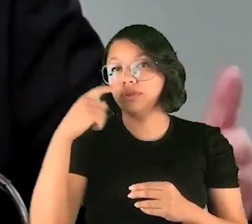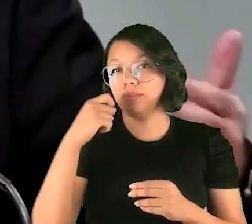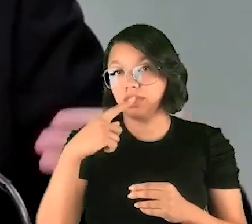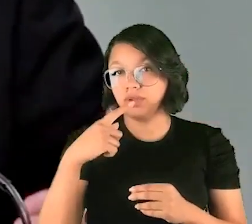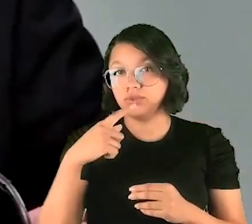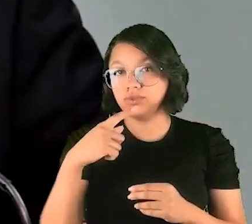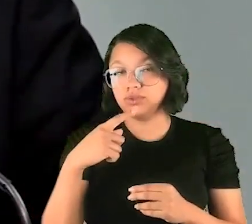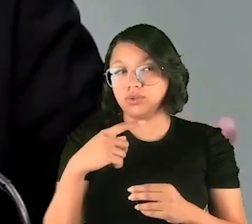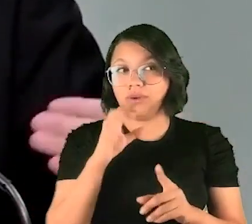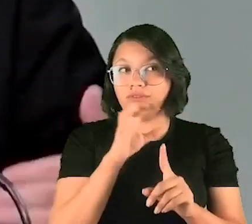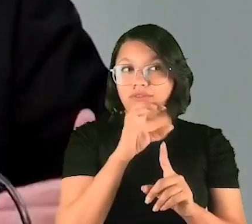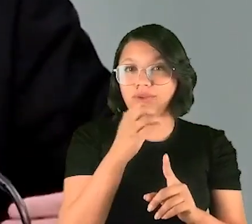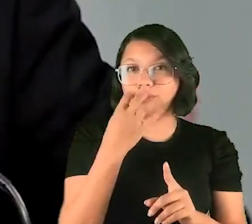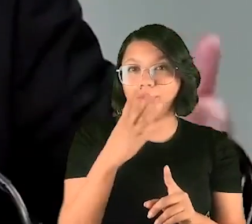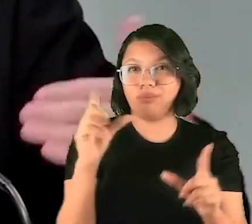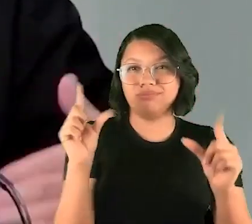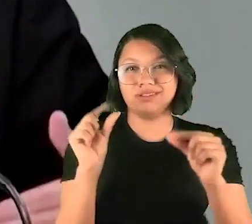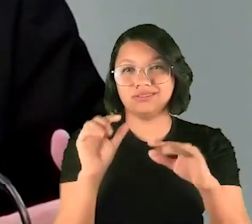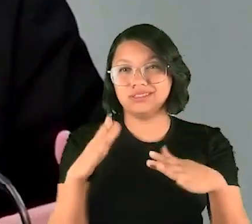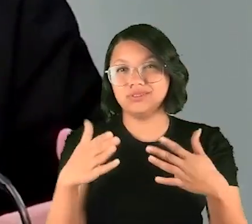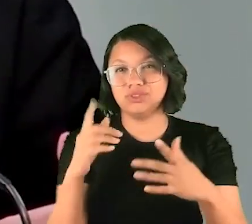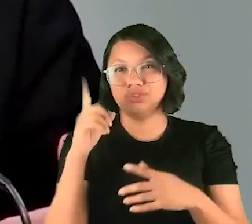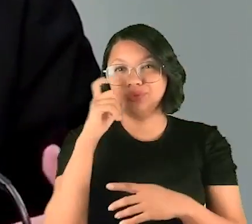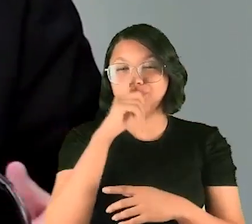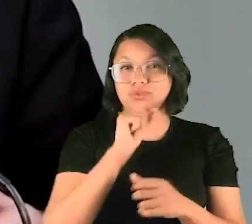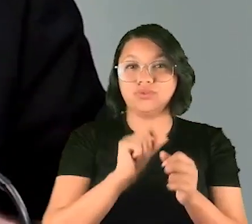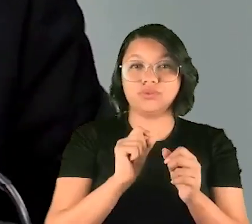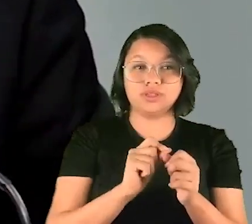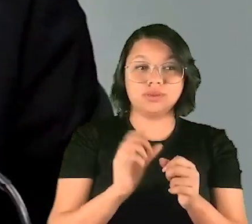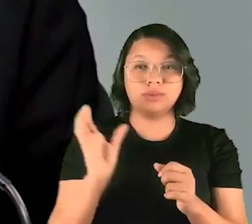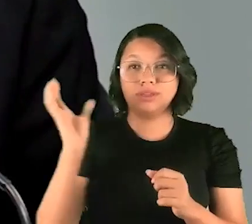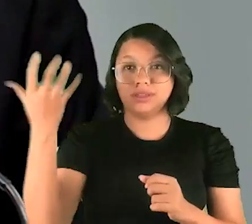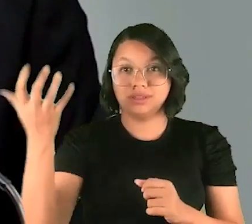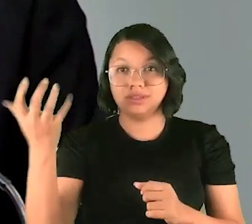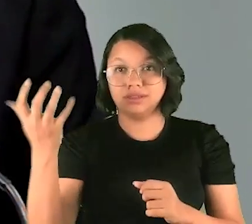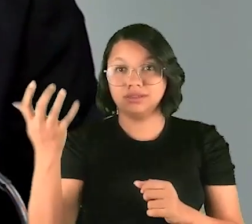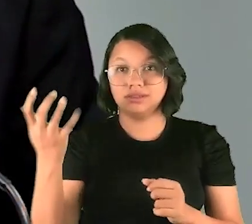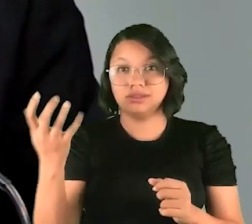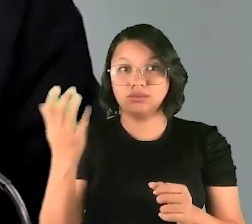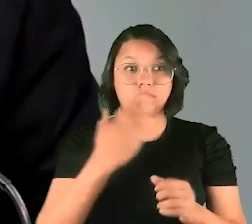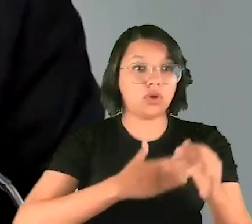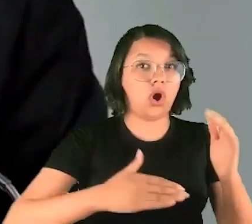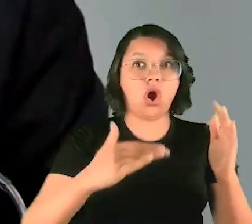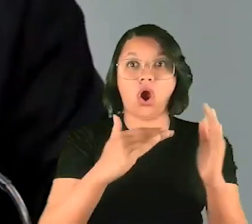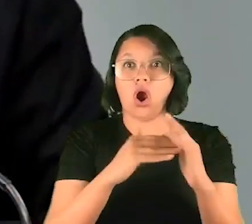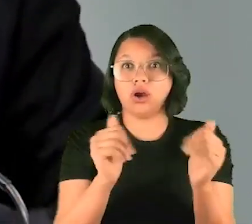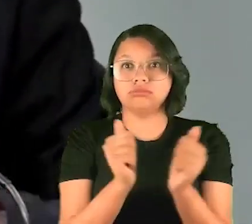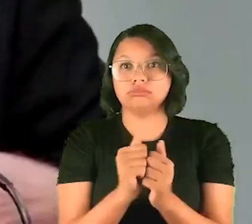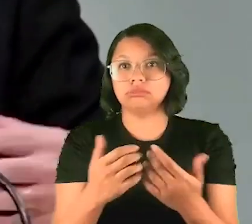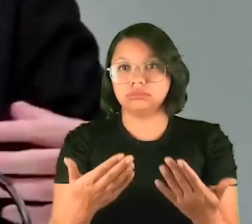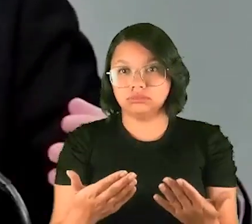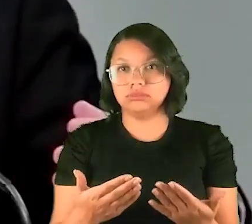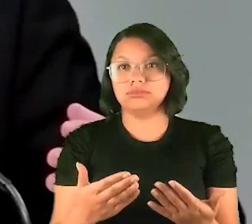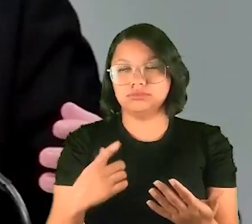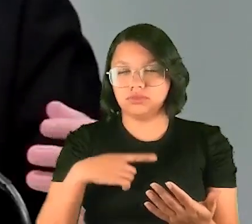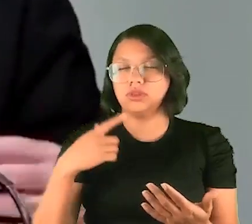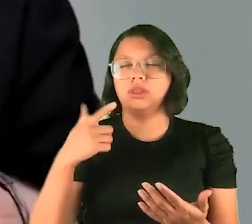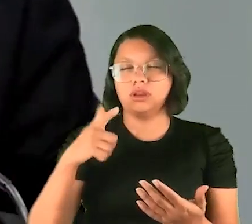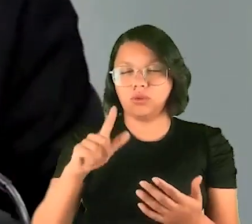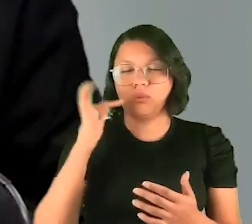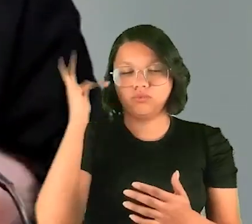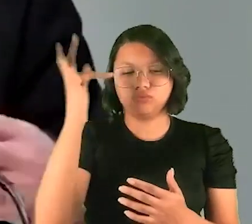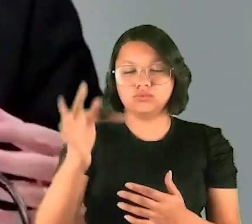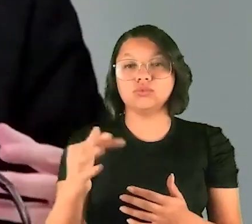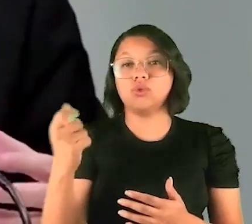outras moléculas cujo benefício é muito menor. Então, é difícil da gente fazer uma decisão para todos ao mesmo tempo,